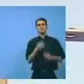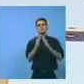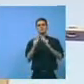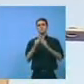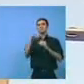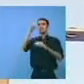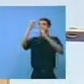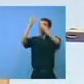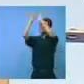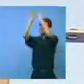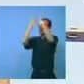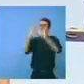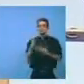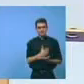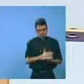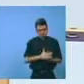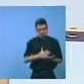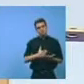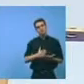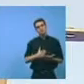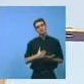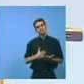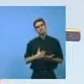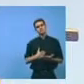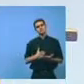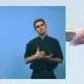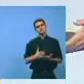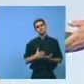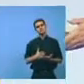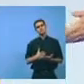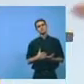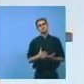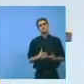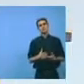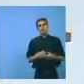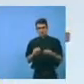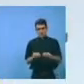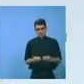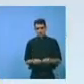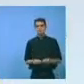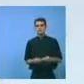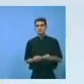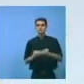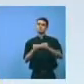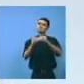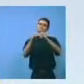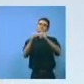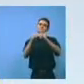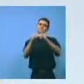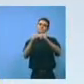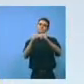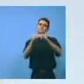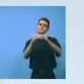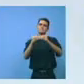pés nessa trilha. A missa, que será ação de graças, que nós vamos presidir às